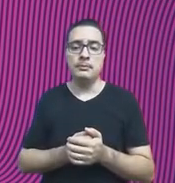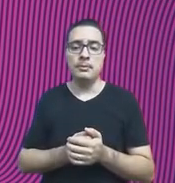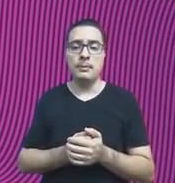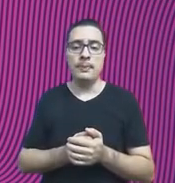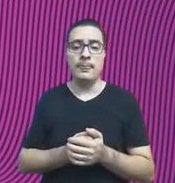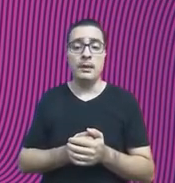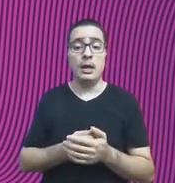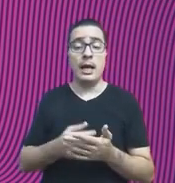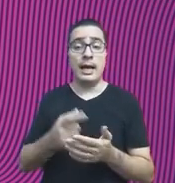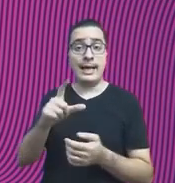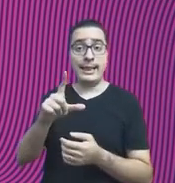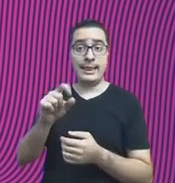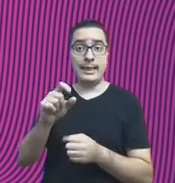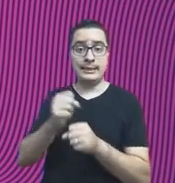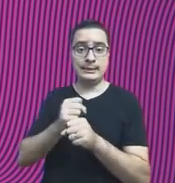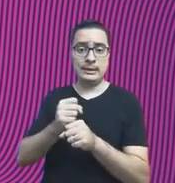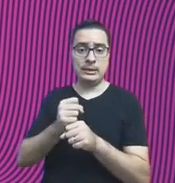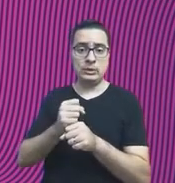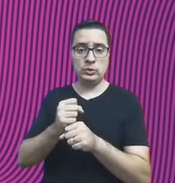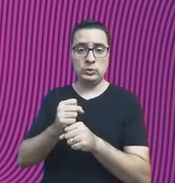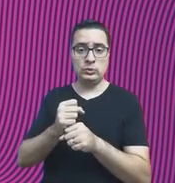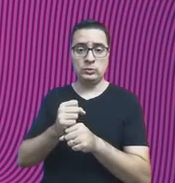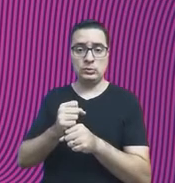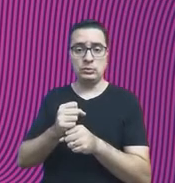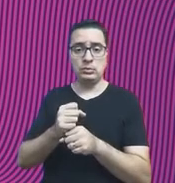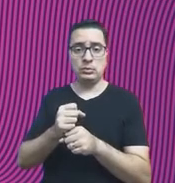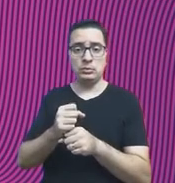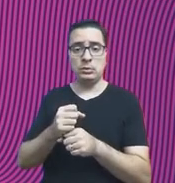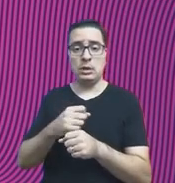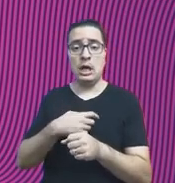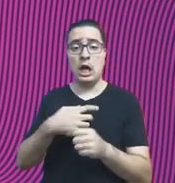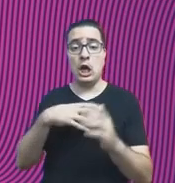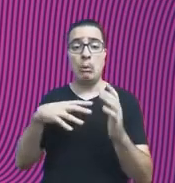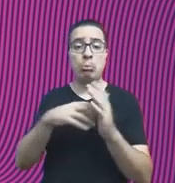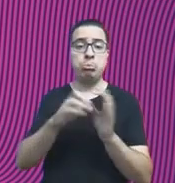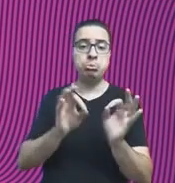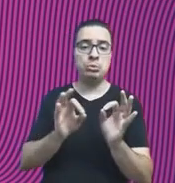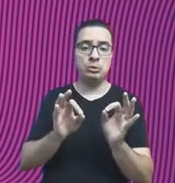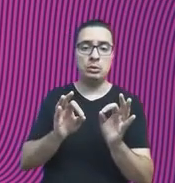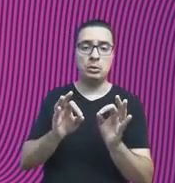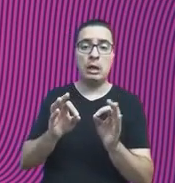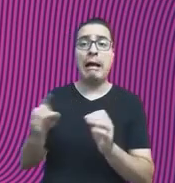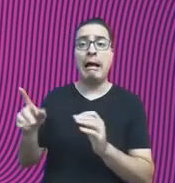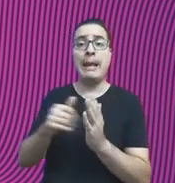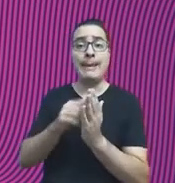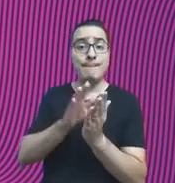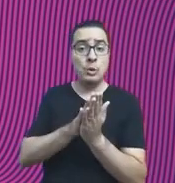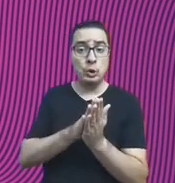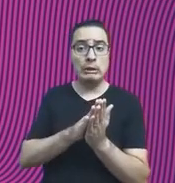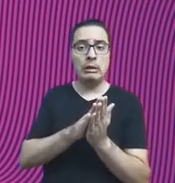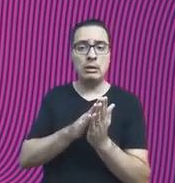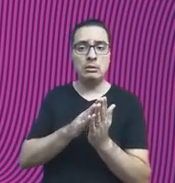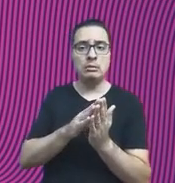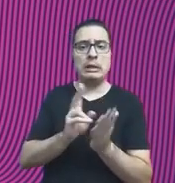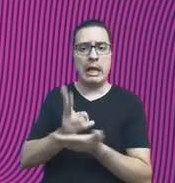sem nenhuma multa, é uma situação. O Renato toma uma multa por semana, é outra situação.